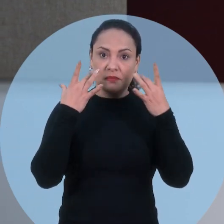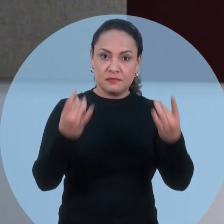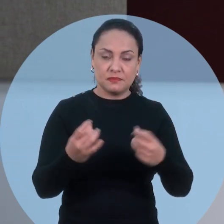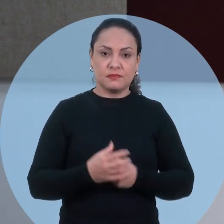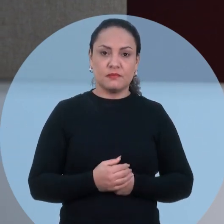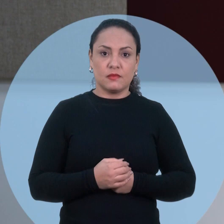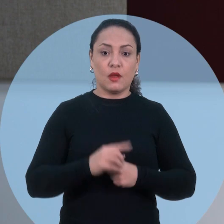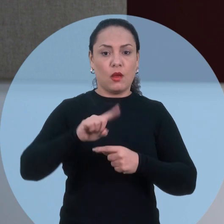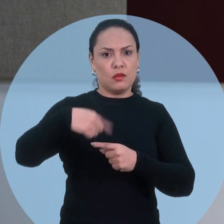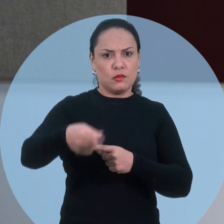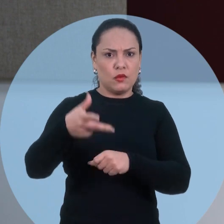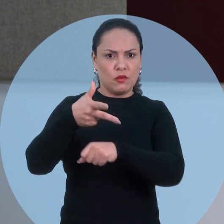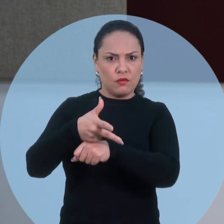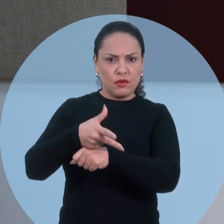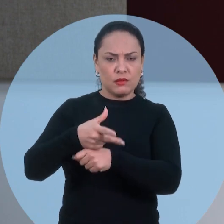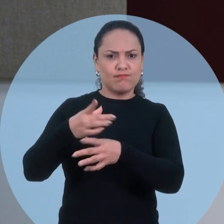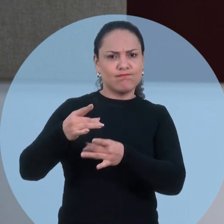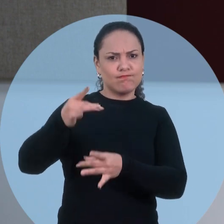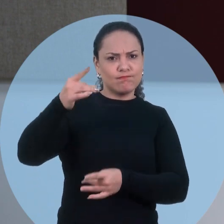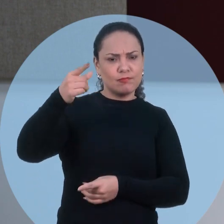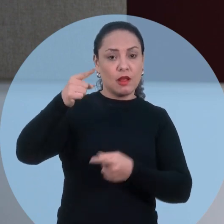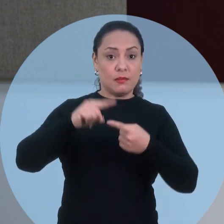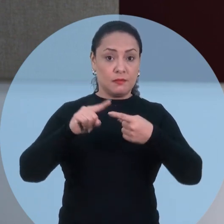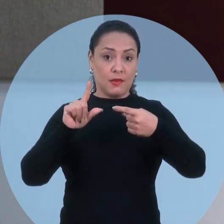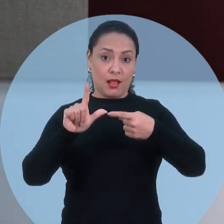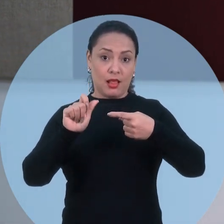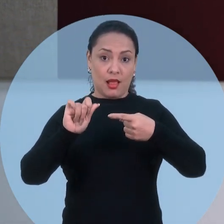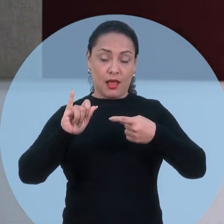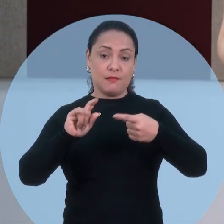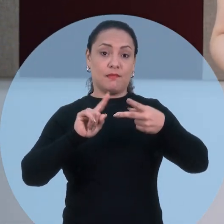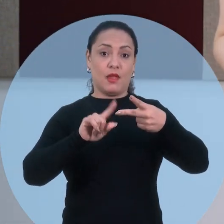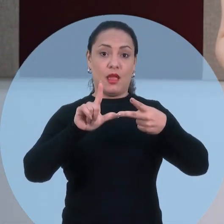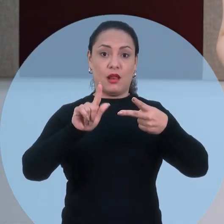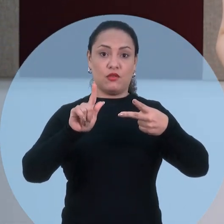www.ifce.edu.br e fiquem atentos. Nos próximos vídeos trataremos sobre essas duas